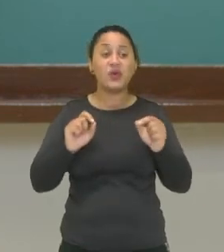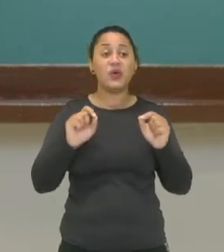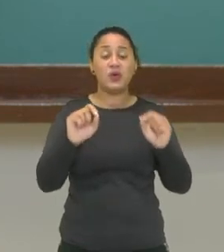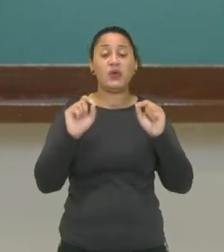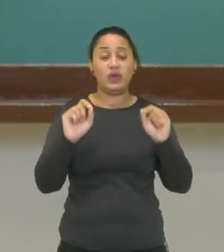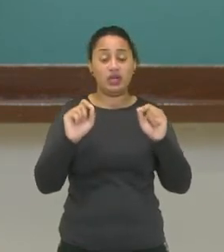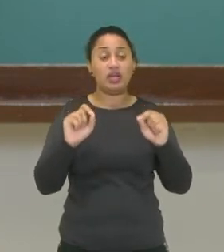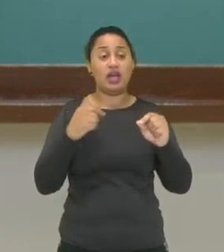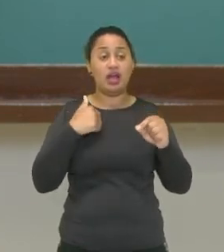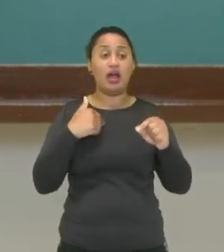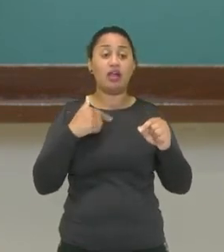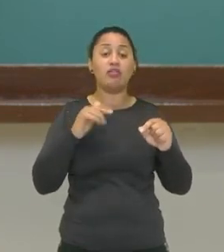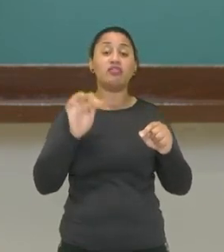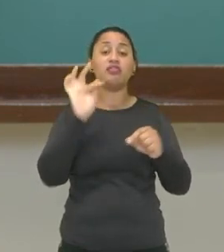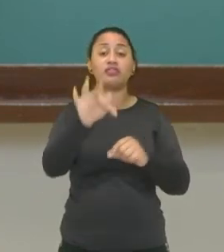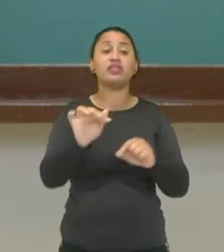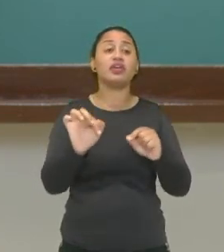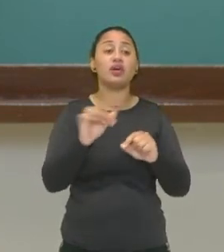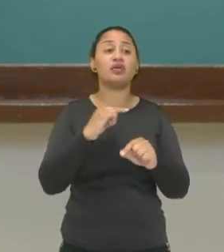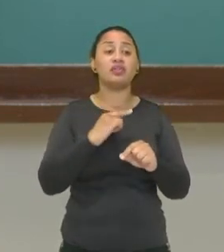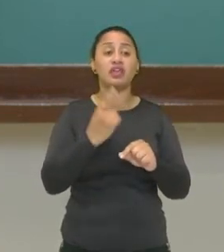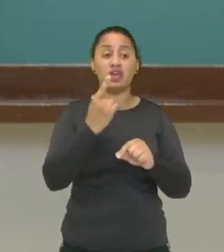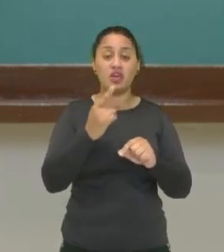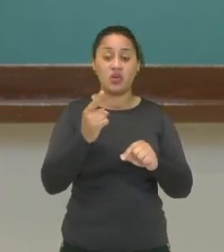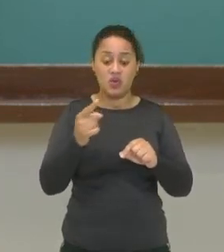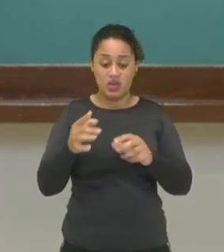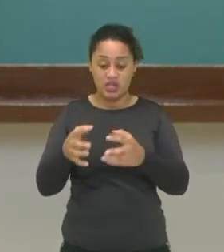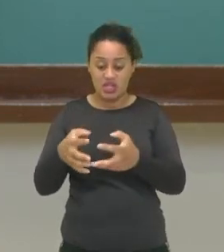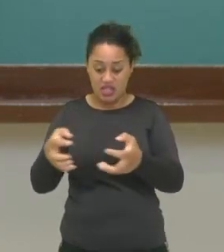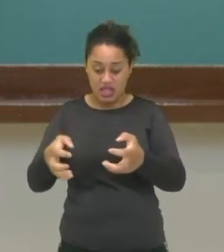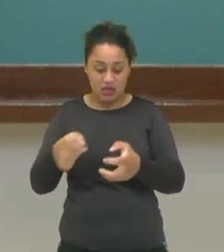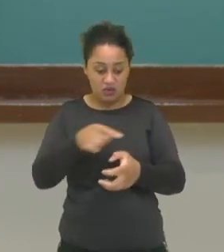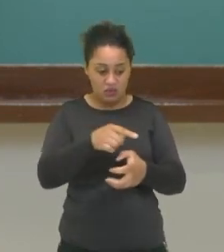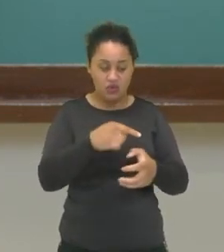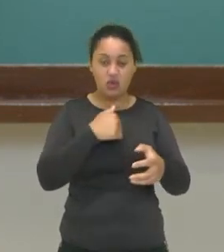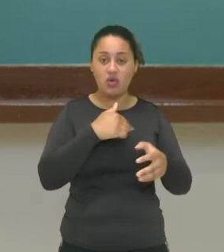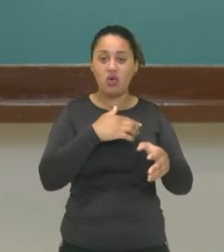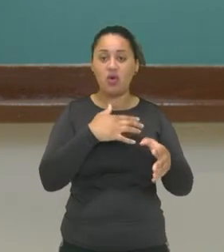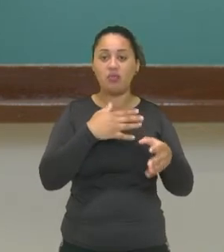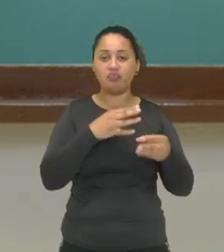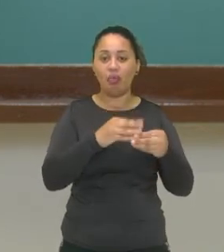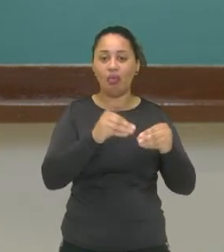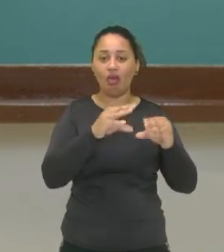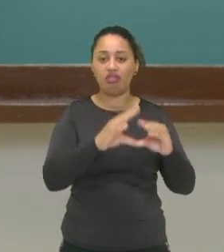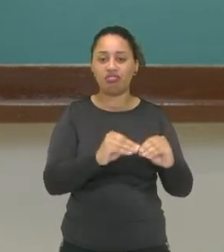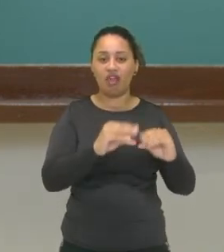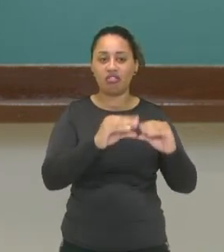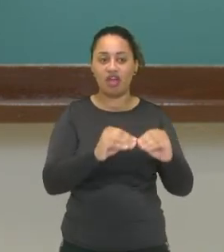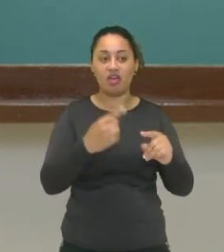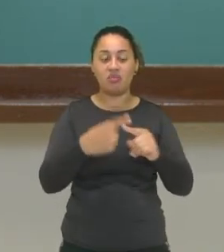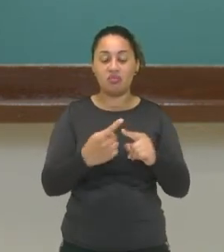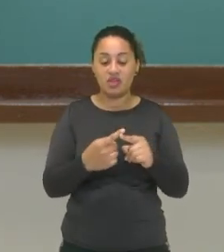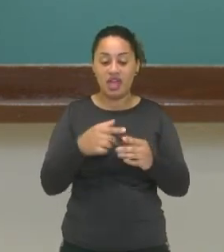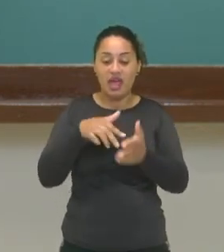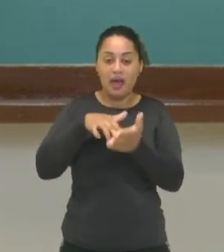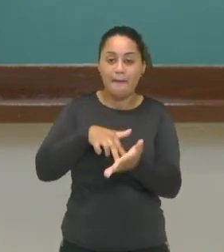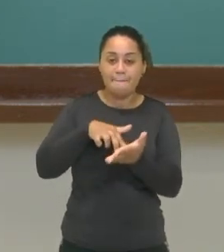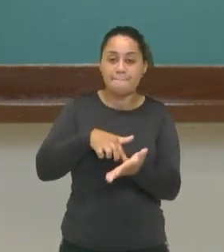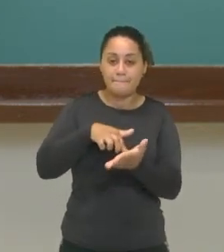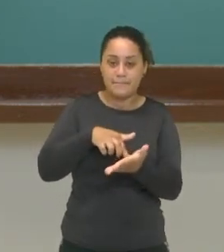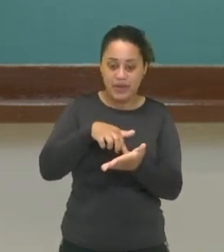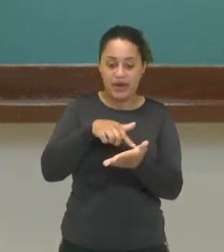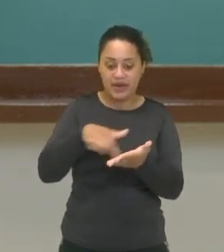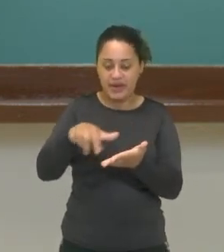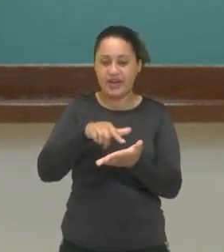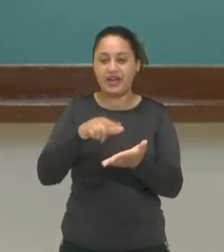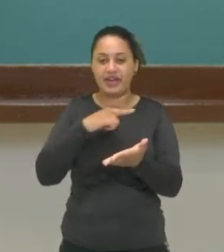ele termina a prova com um pé seco e o outro molhado. Por quê? Porque ele sempre vai apoiar no obstáculo